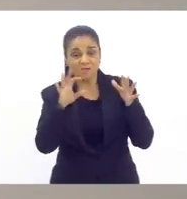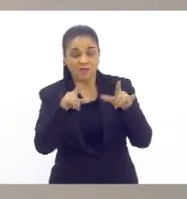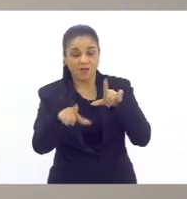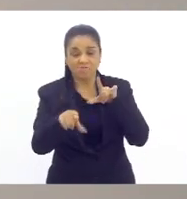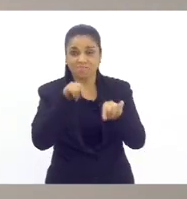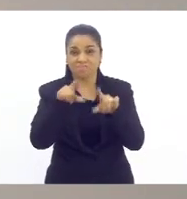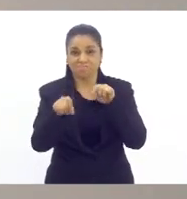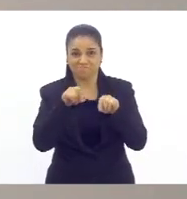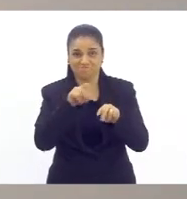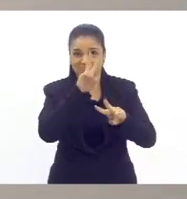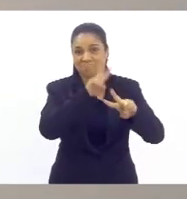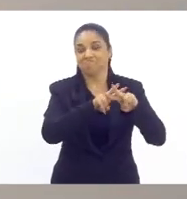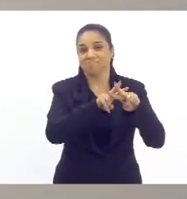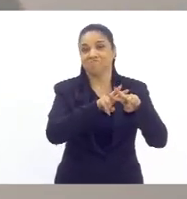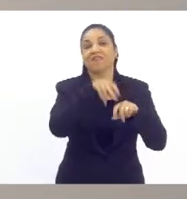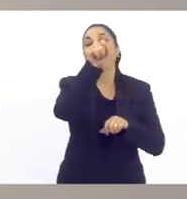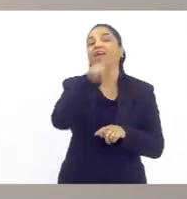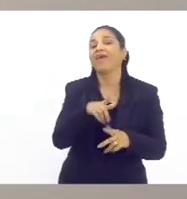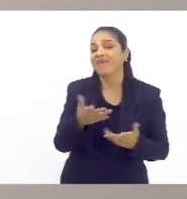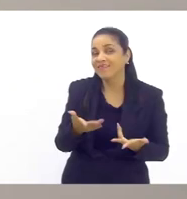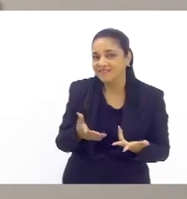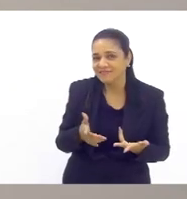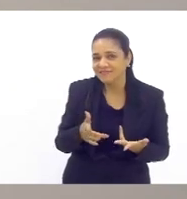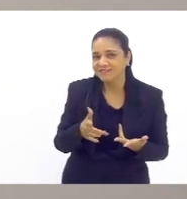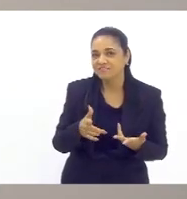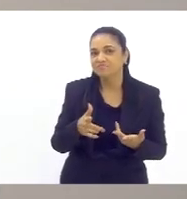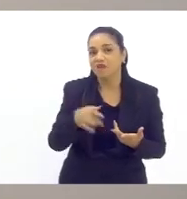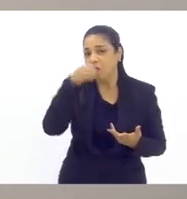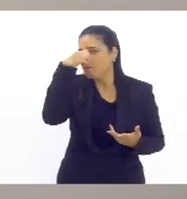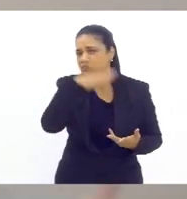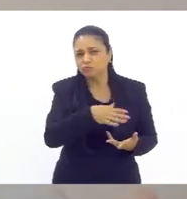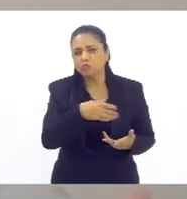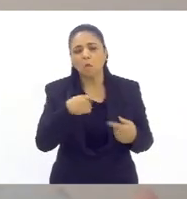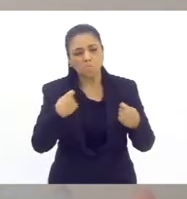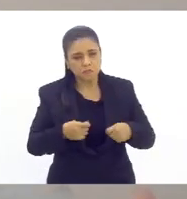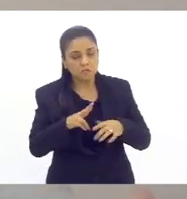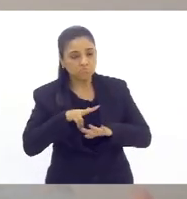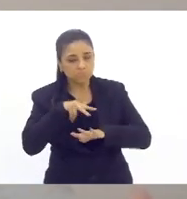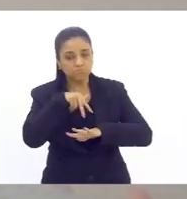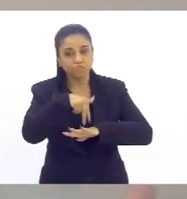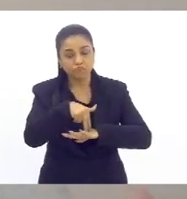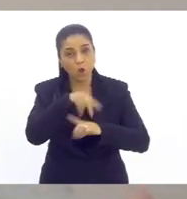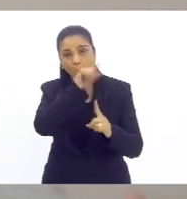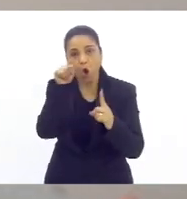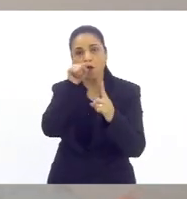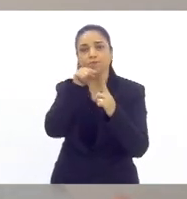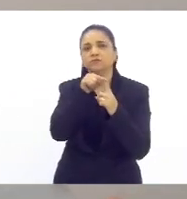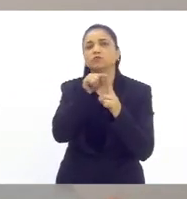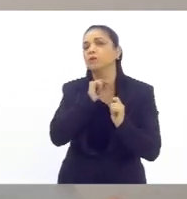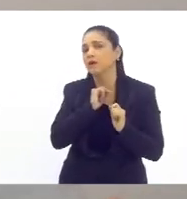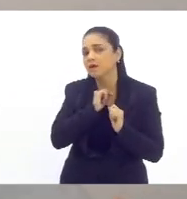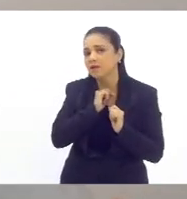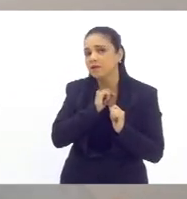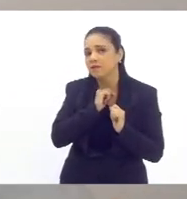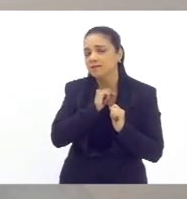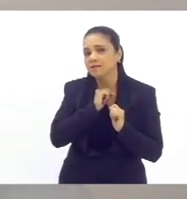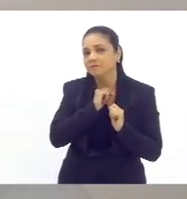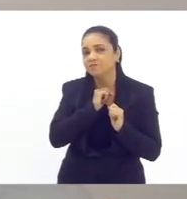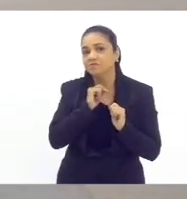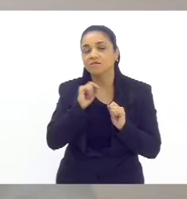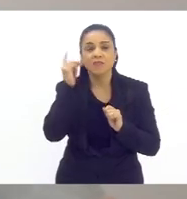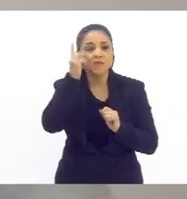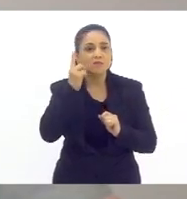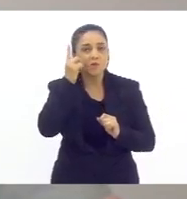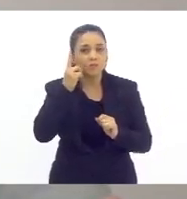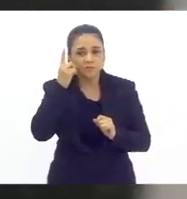penal e esse é o absurdo Quanto qual a gente precisa se colocar de uma maneira muito objetiva porque você é muito difícil como deputado